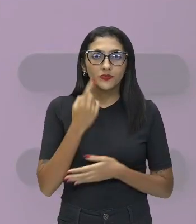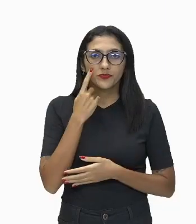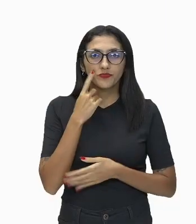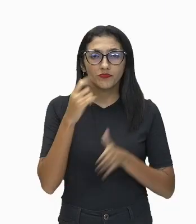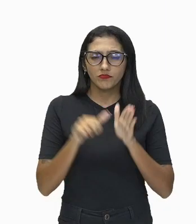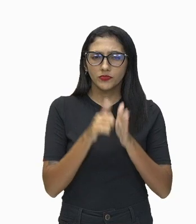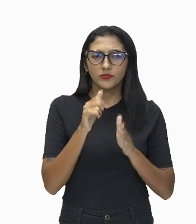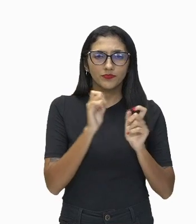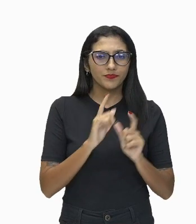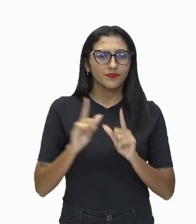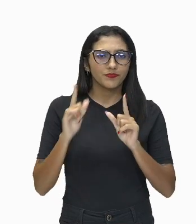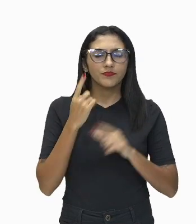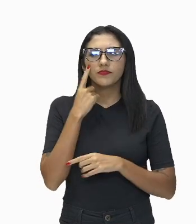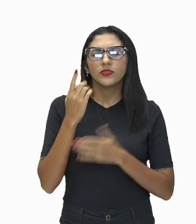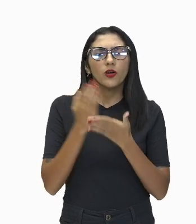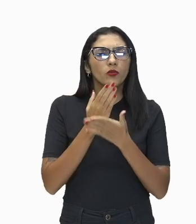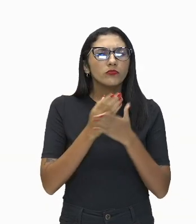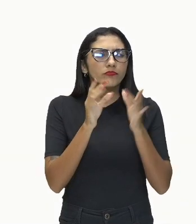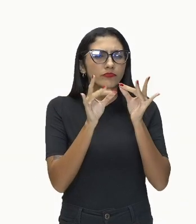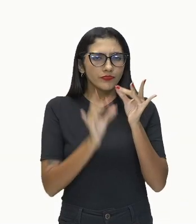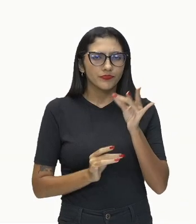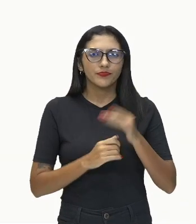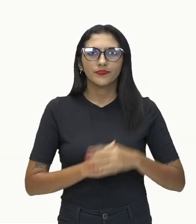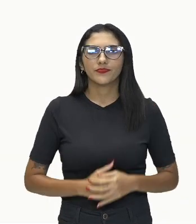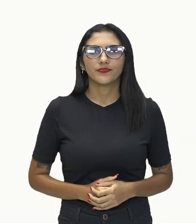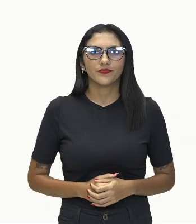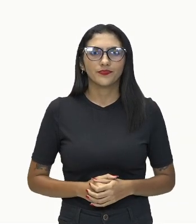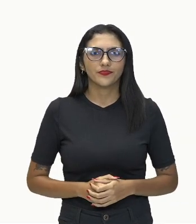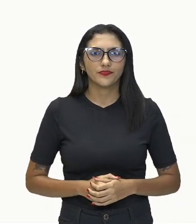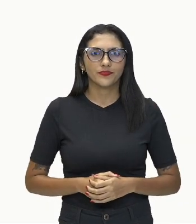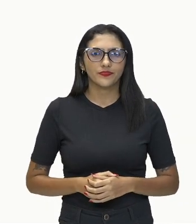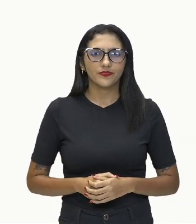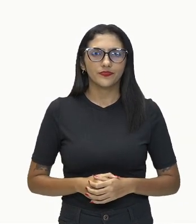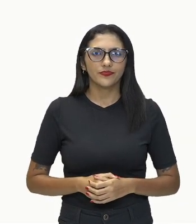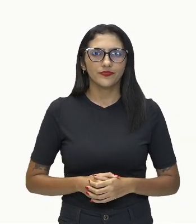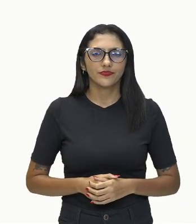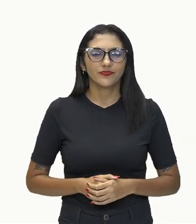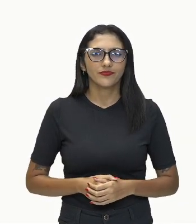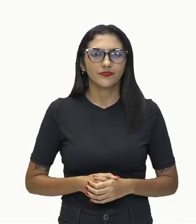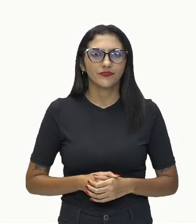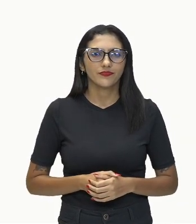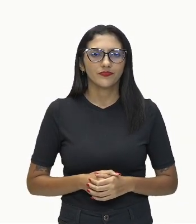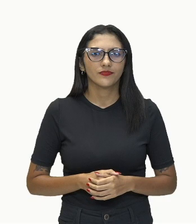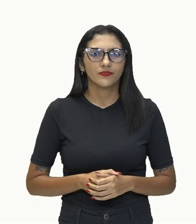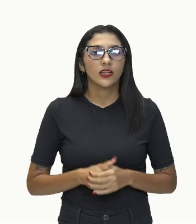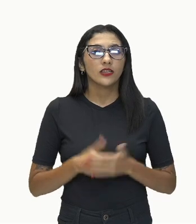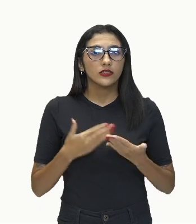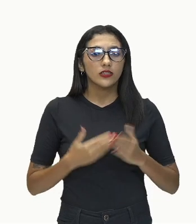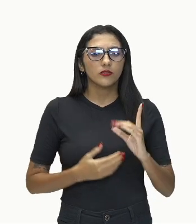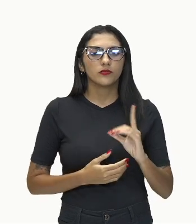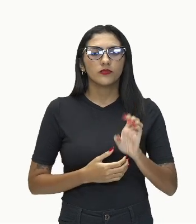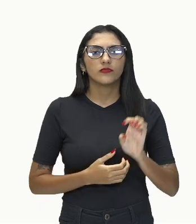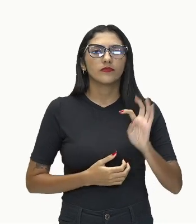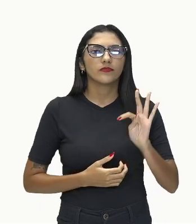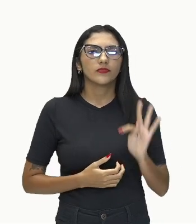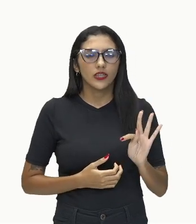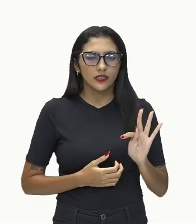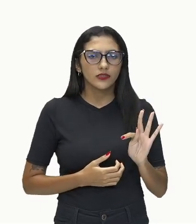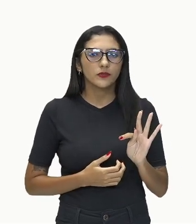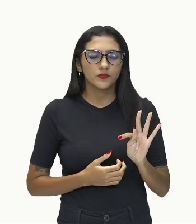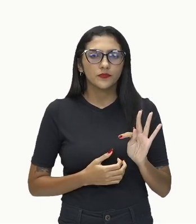cartela para a gente ver algumas definições. Muito bem. Então, determinantes de ordem